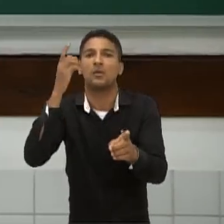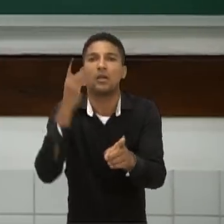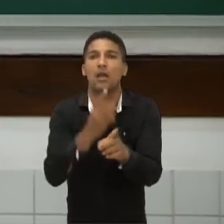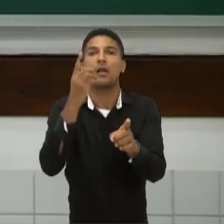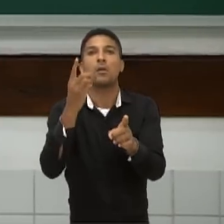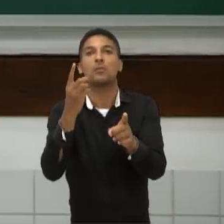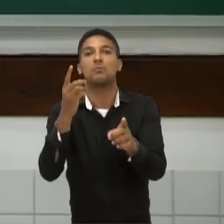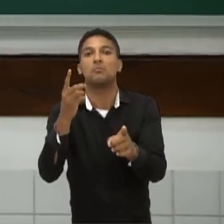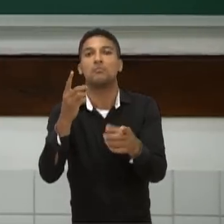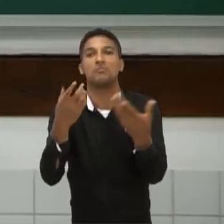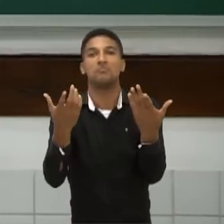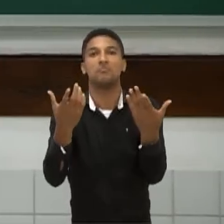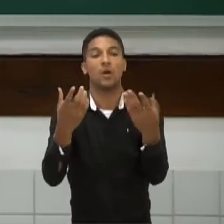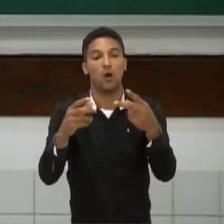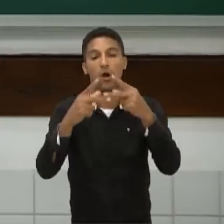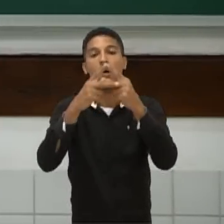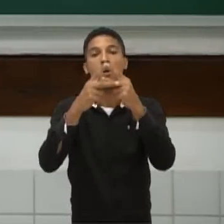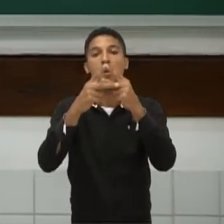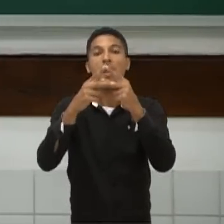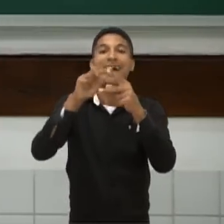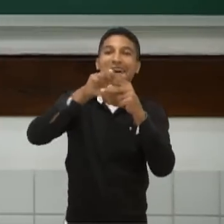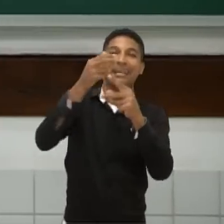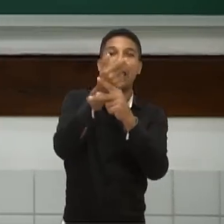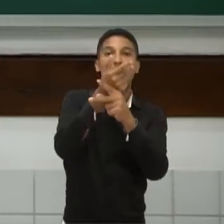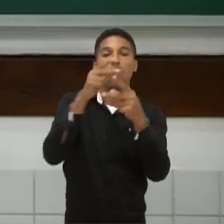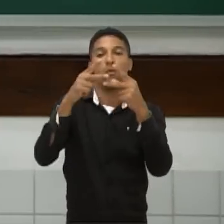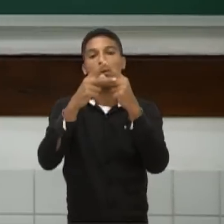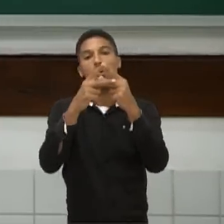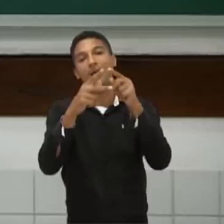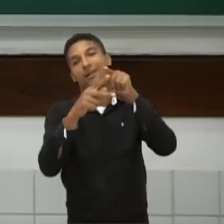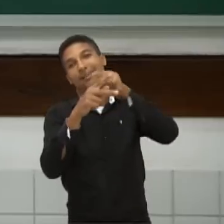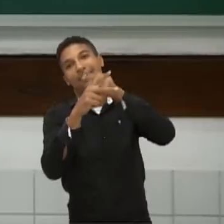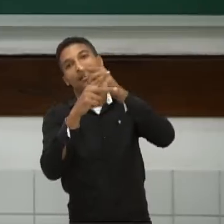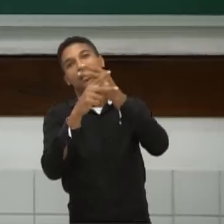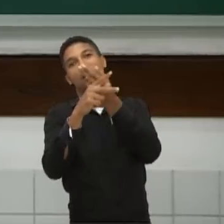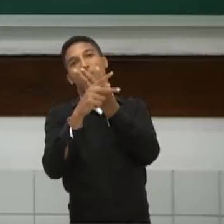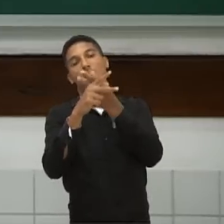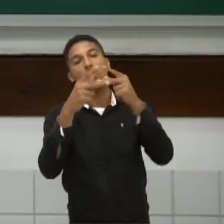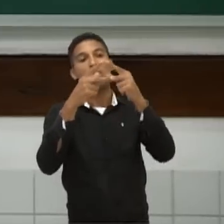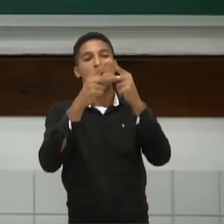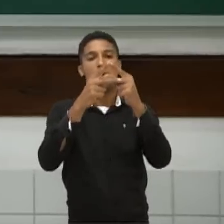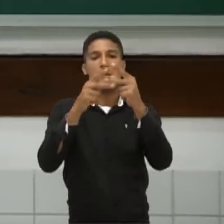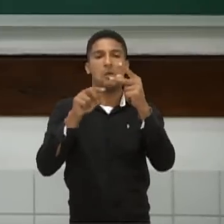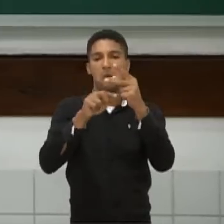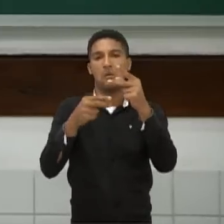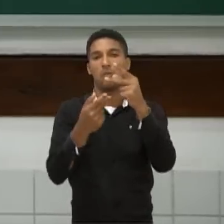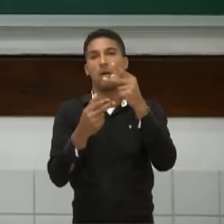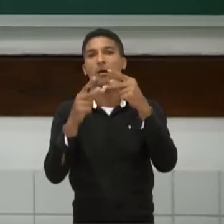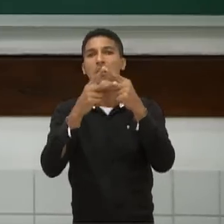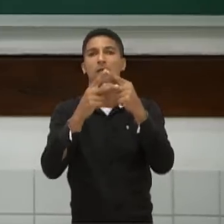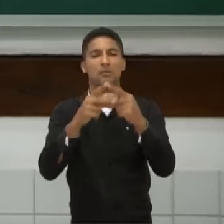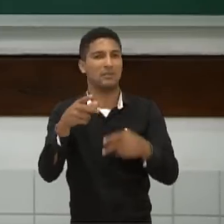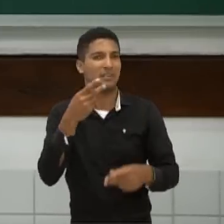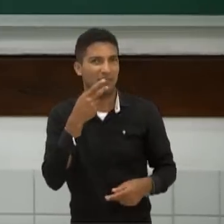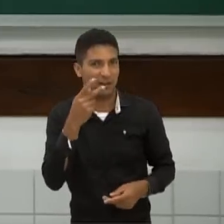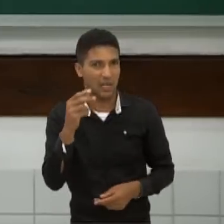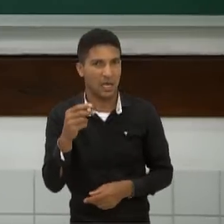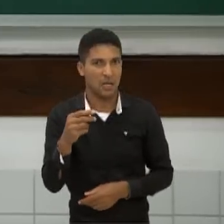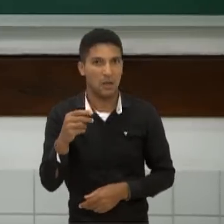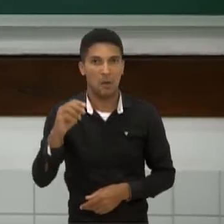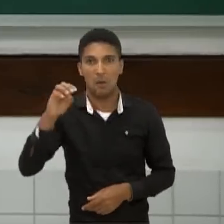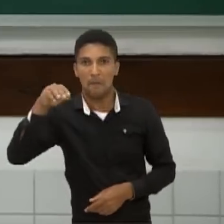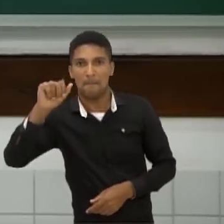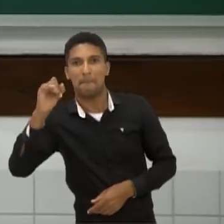identificam aquele lado? Se ele tem 3 lados iguais, como que eu vou identificar? Não posso falar o lado menorzinho, o lado maiorzinho. Então, assim, eu vou deixar um tempinho para